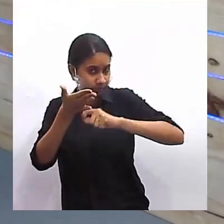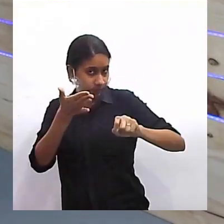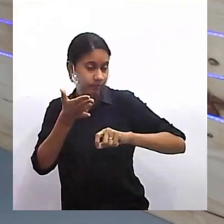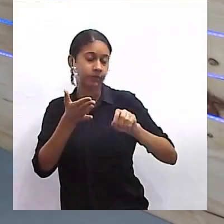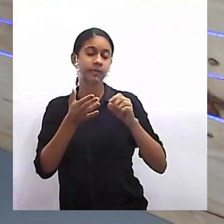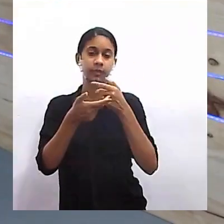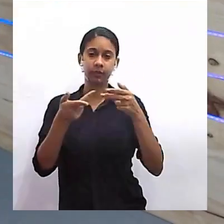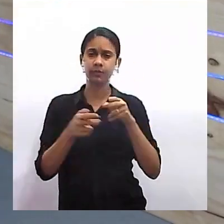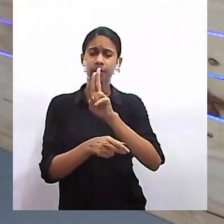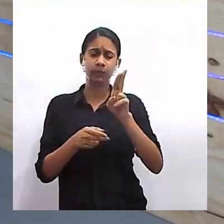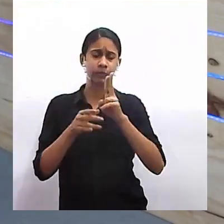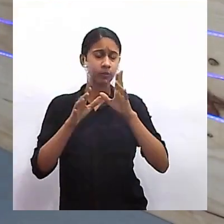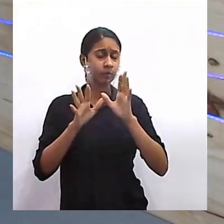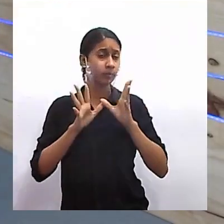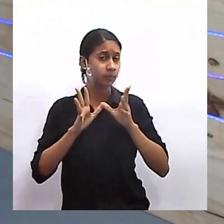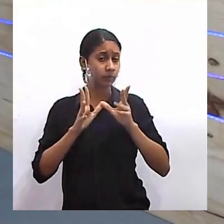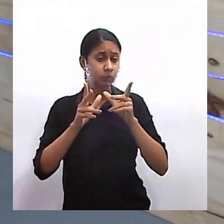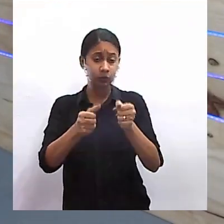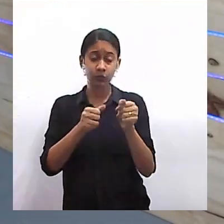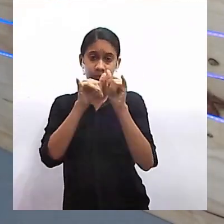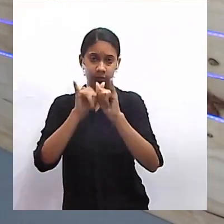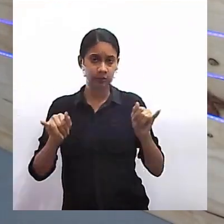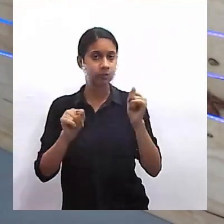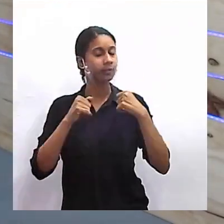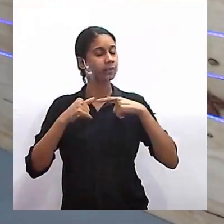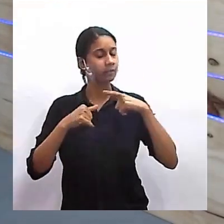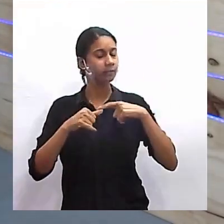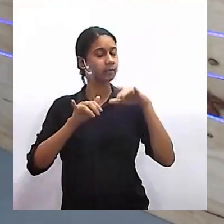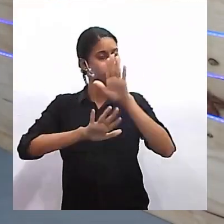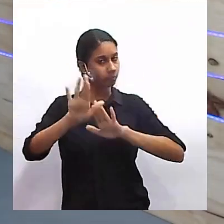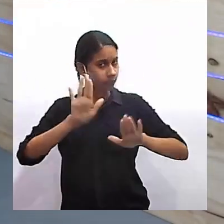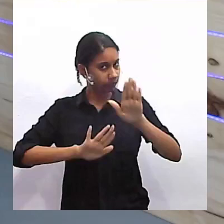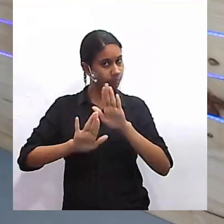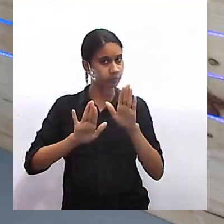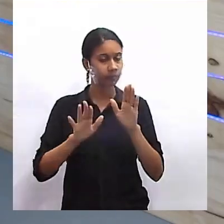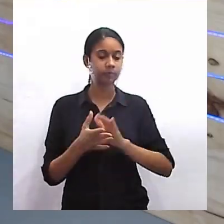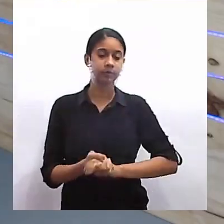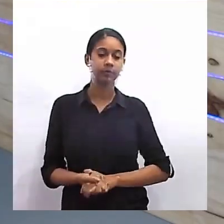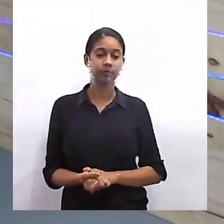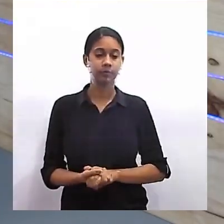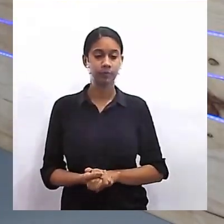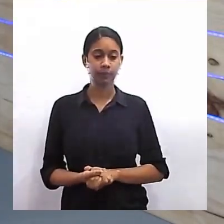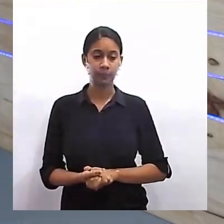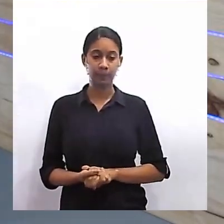ou incompleta poderá inviabilizar a emissão do certificado.